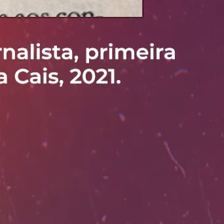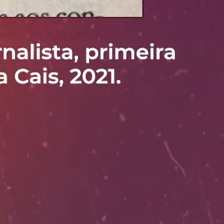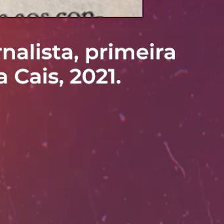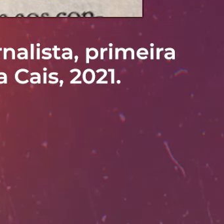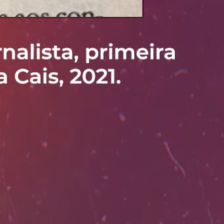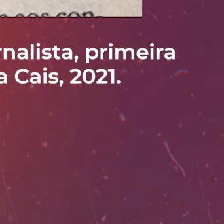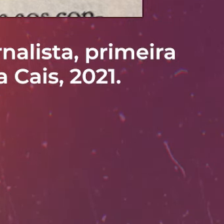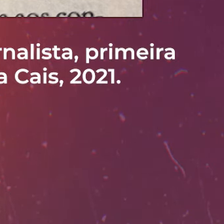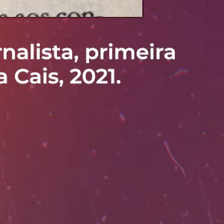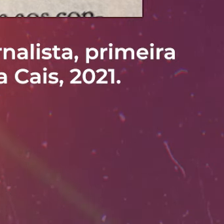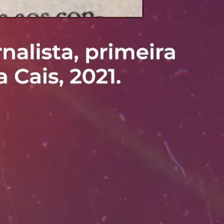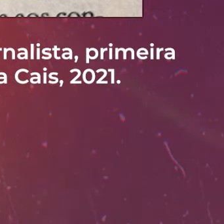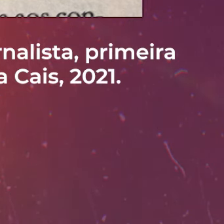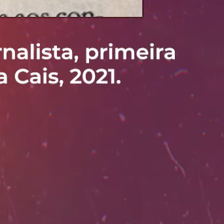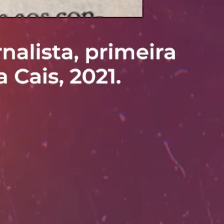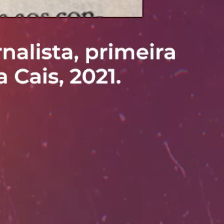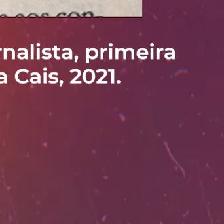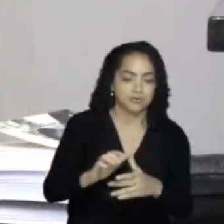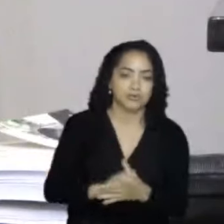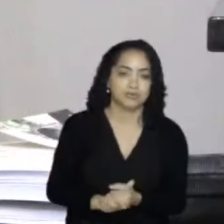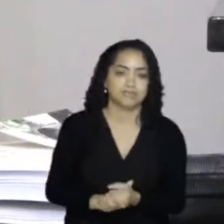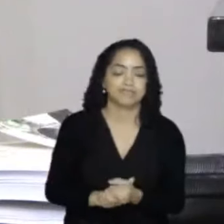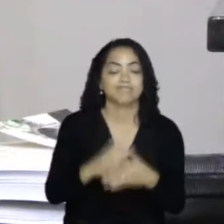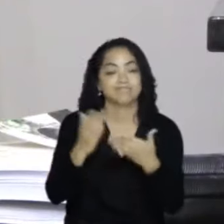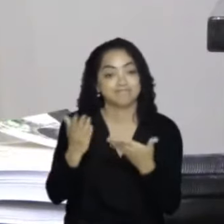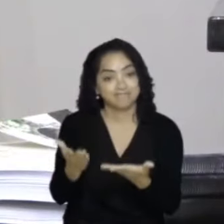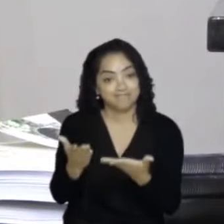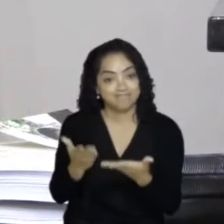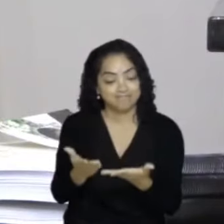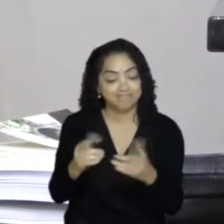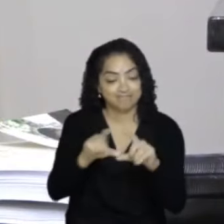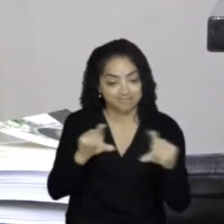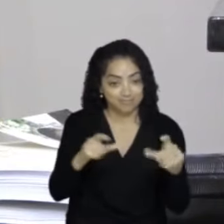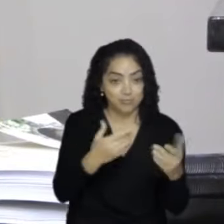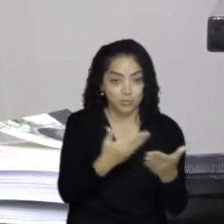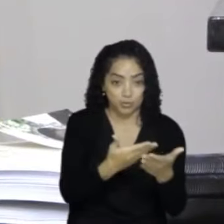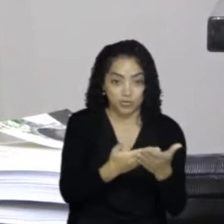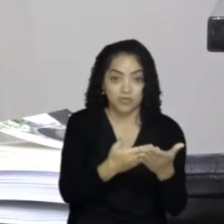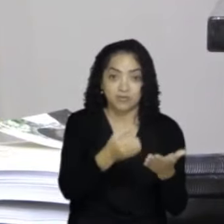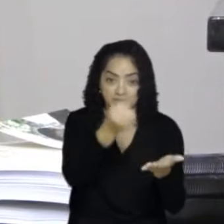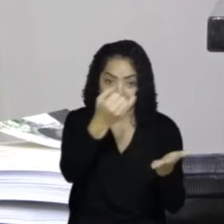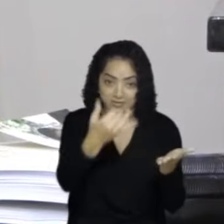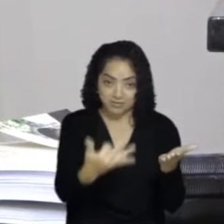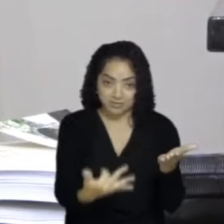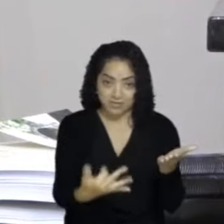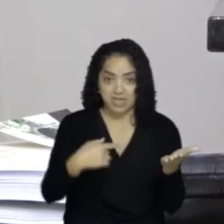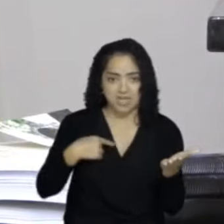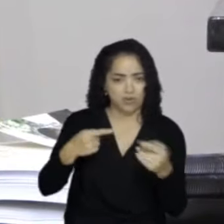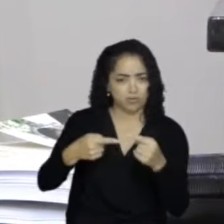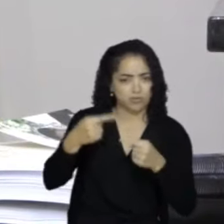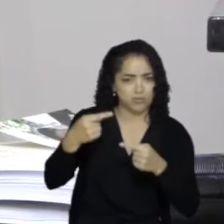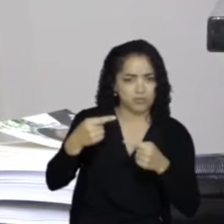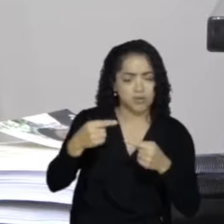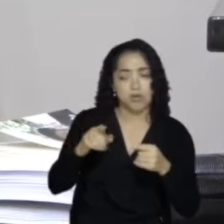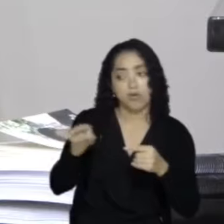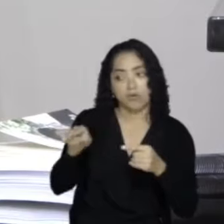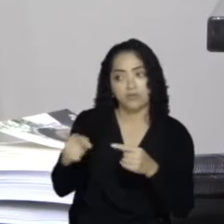conservadora. Olha só, deputada. Será que de repente não sou eu que combino com Antonieta de Barros e a senhora que não